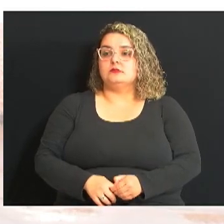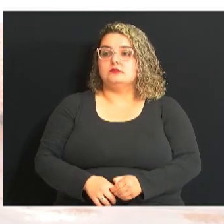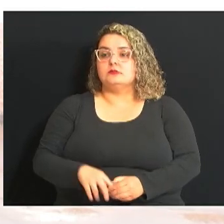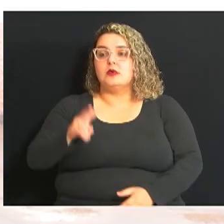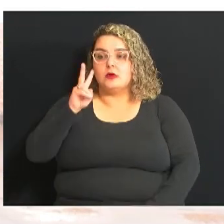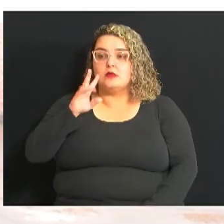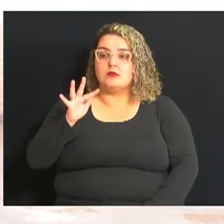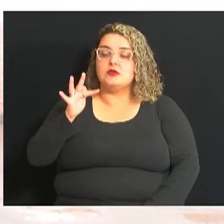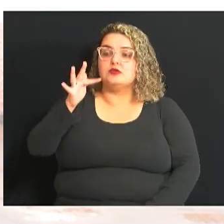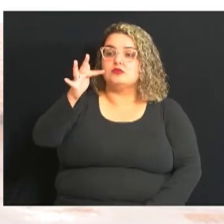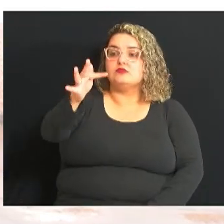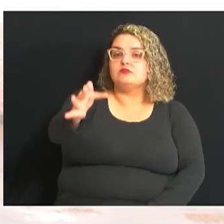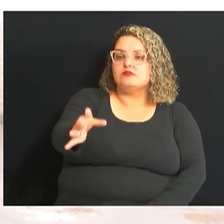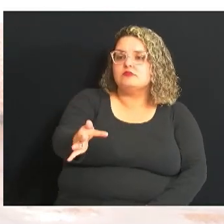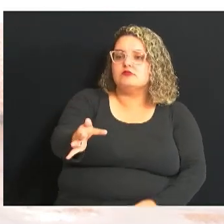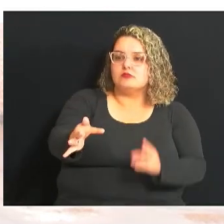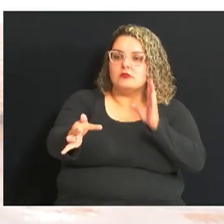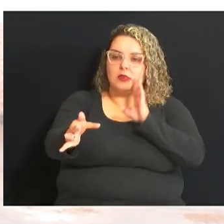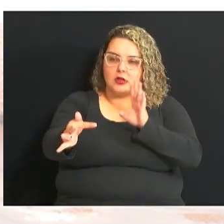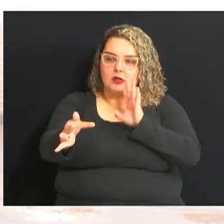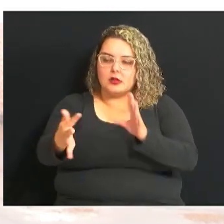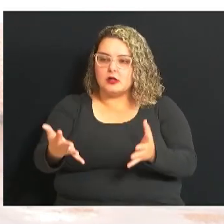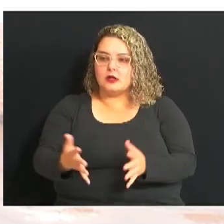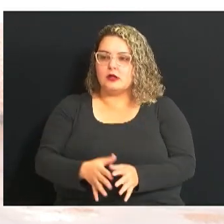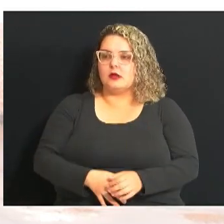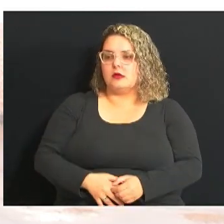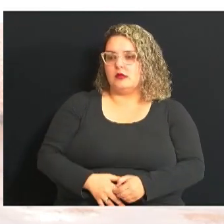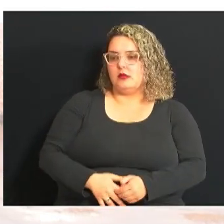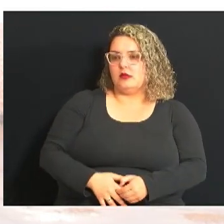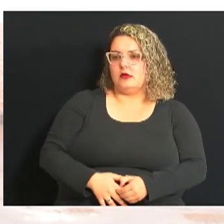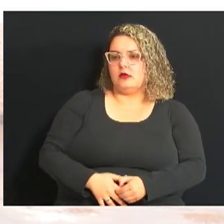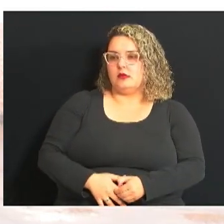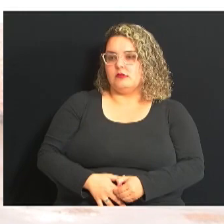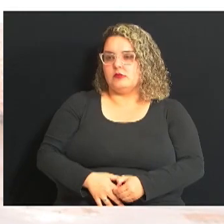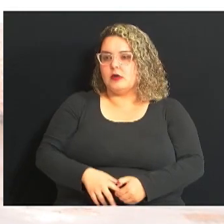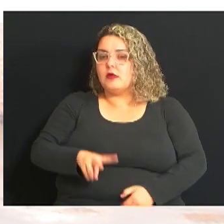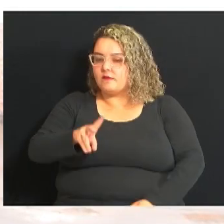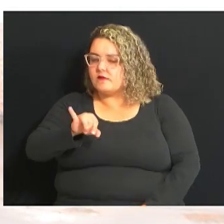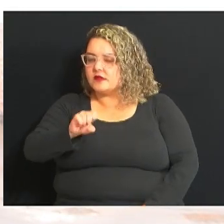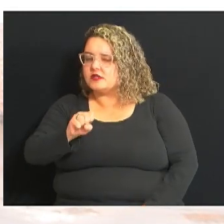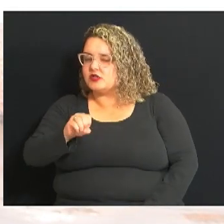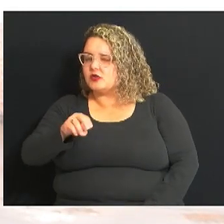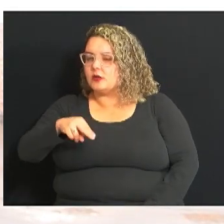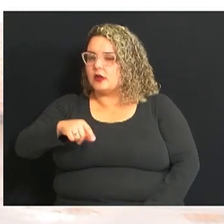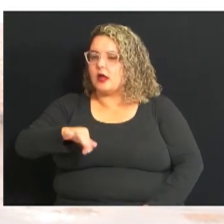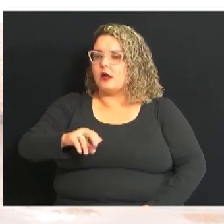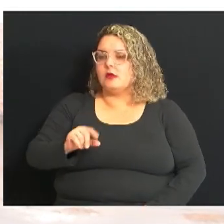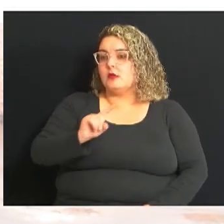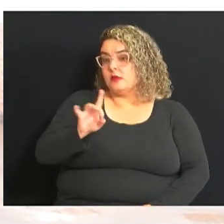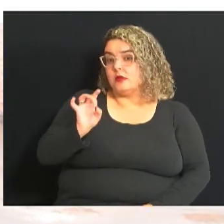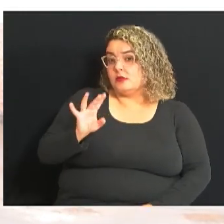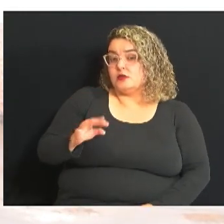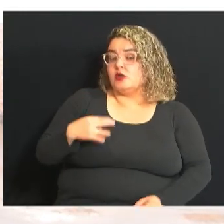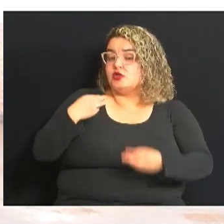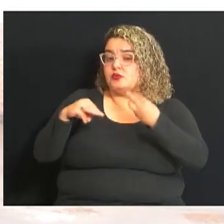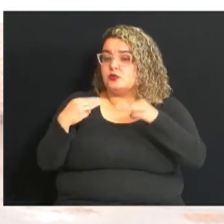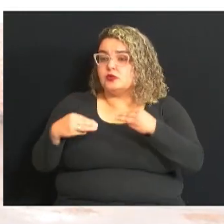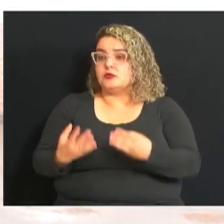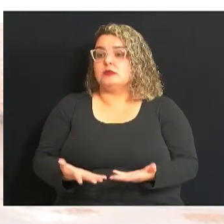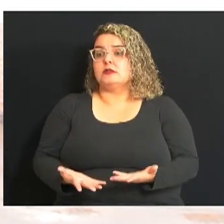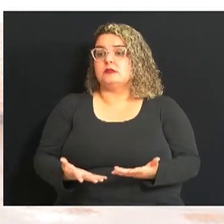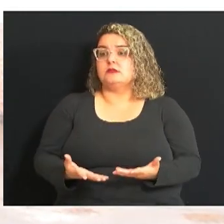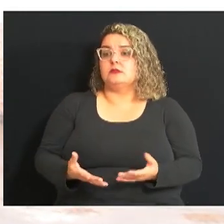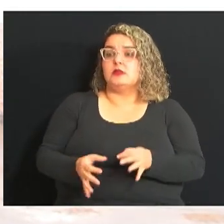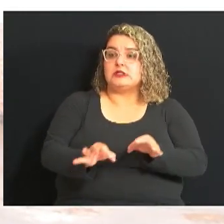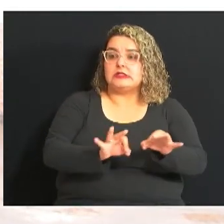bem legal, bem visionário assim pro grupo, não só de repertório, mas como